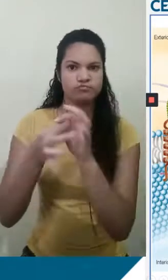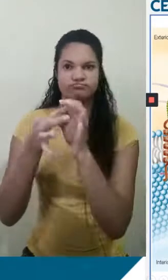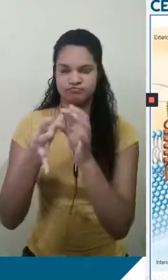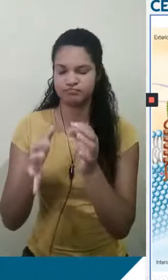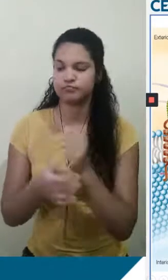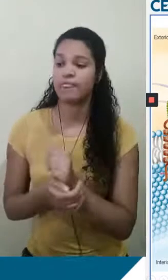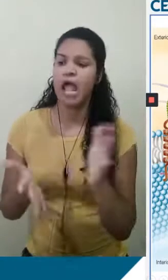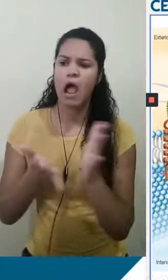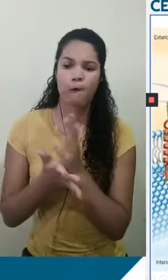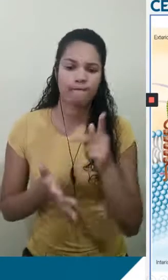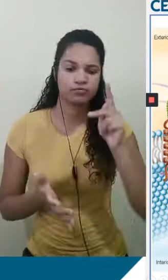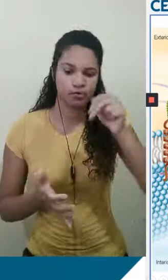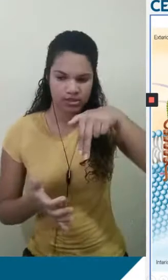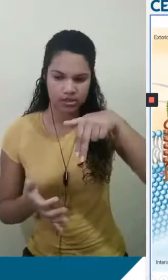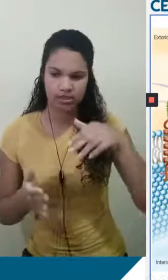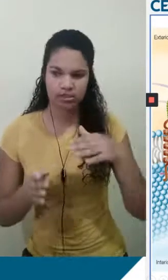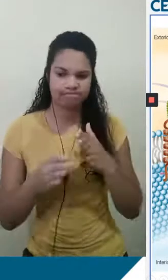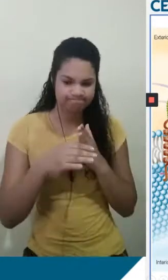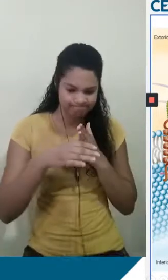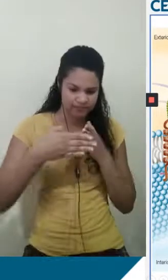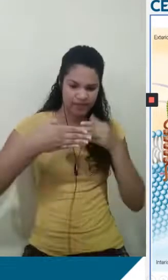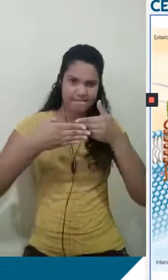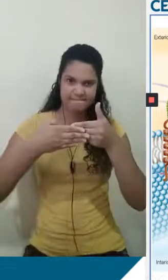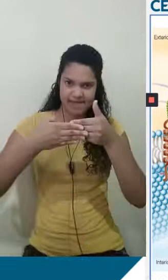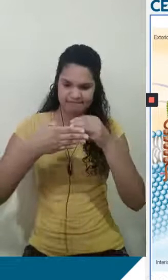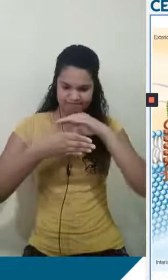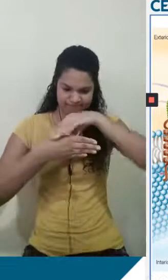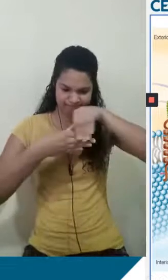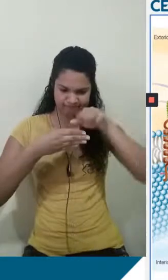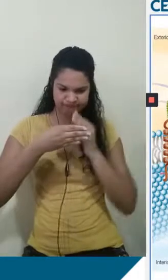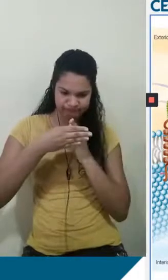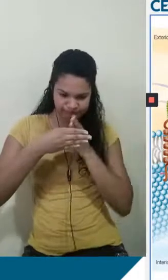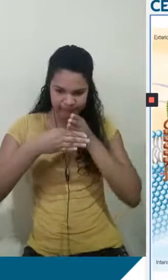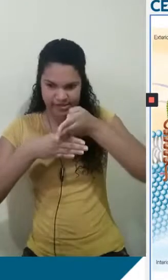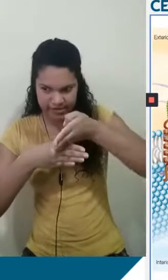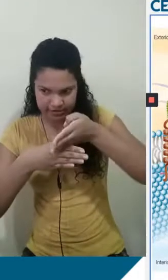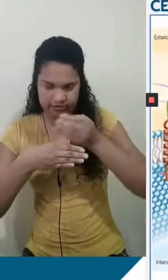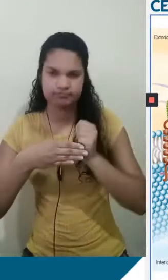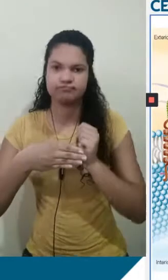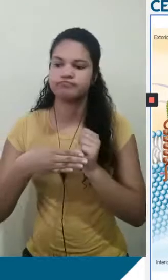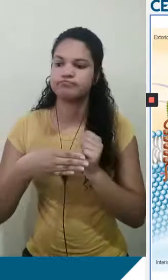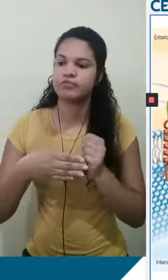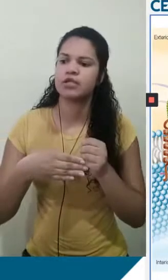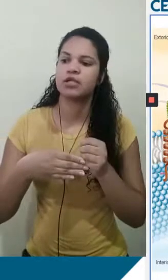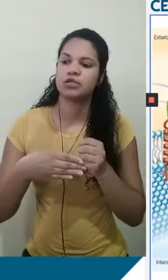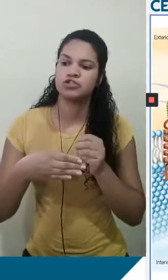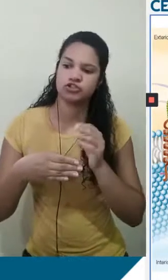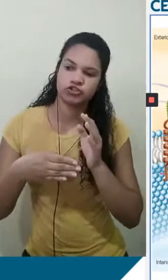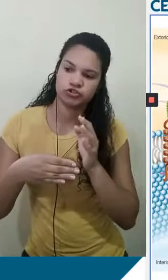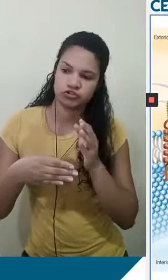mas atravessam ela completamente. São importantes também para reconhecimento celular, para formação de canais